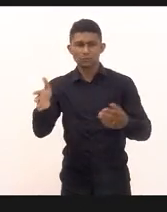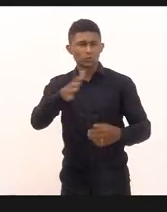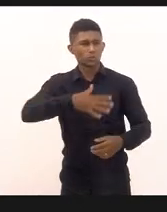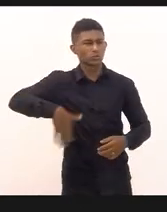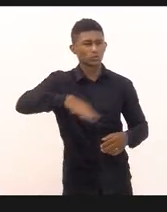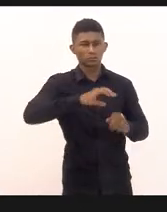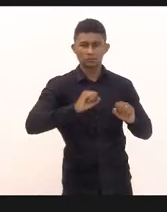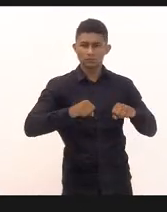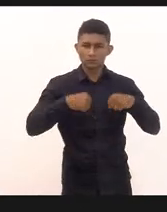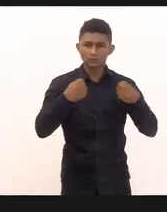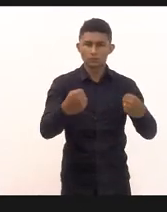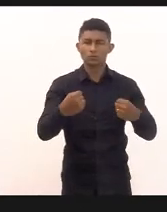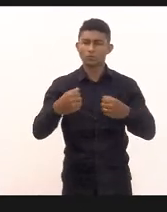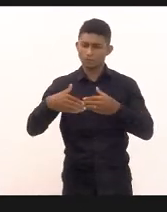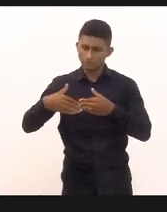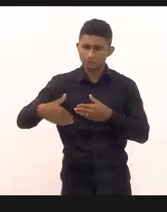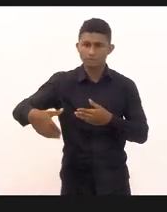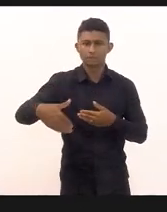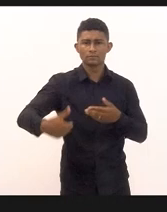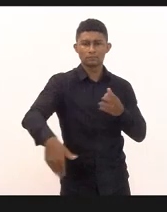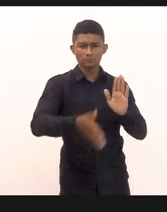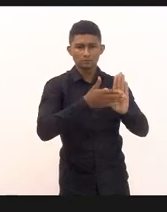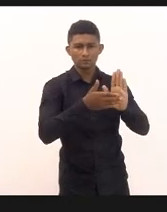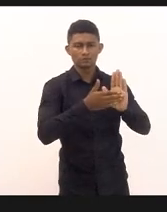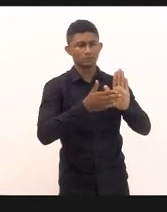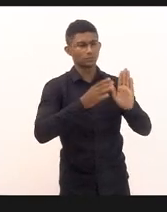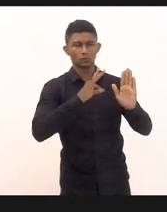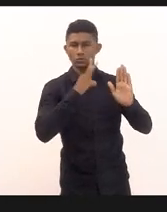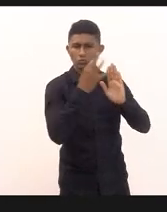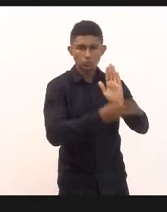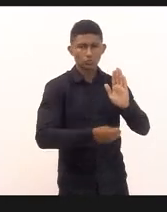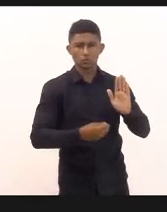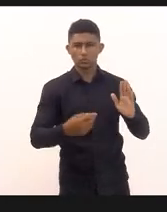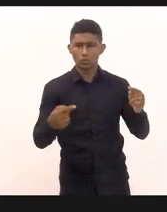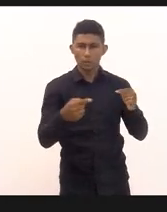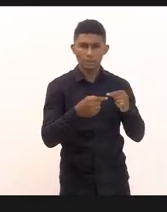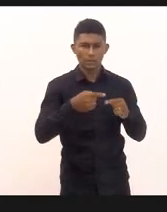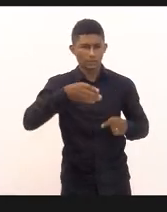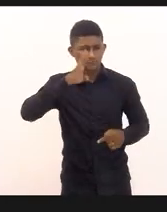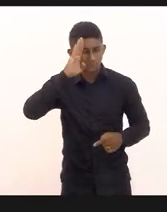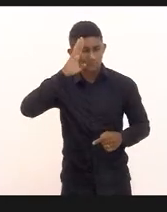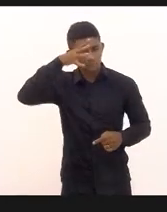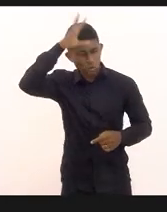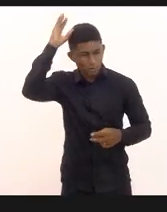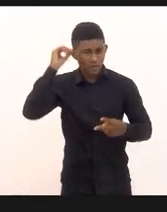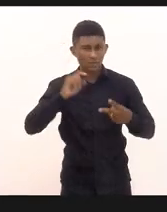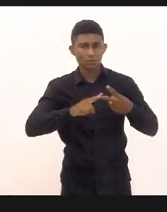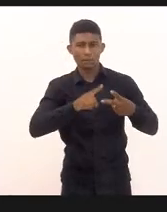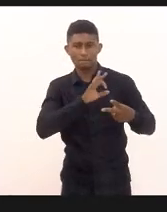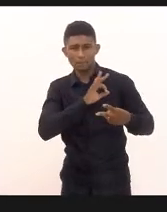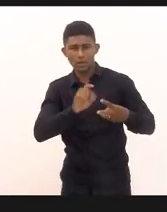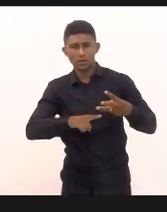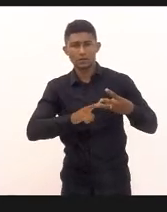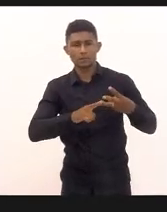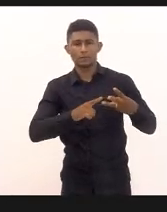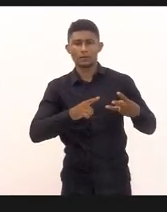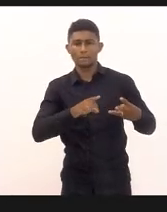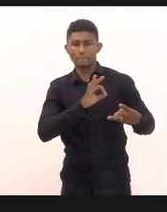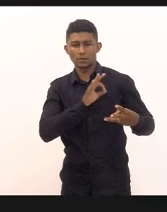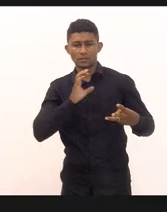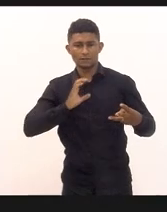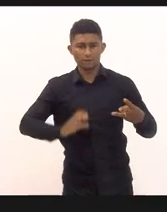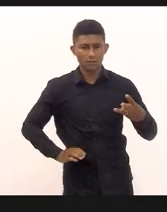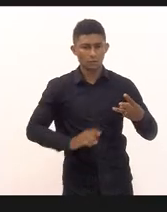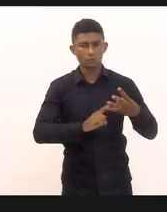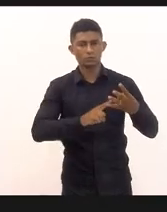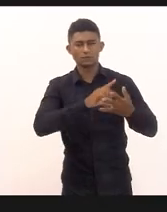que sejam assim nas próximas pautas dos militares, bombeiros, PM, da Polícia Civil também, da Polícia Penal, que